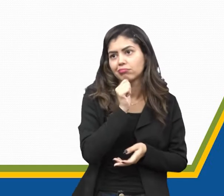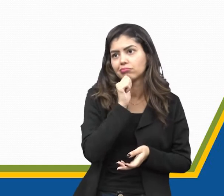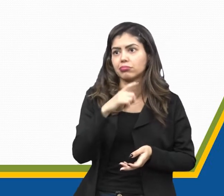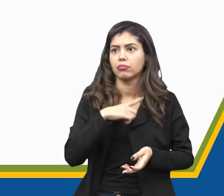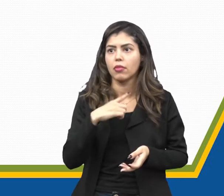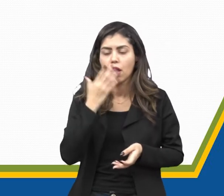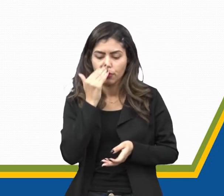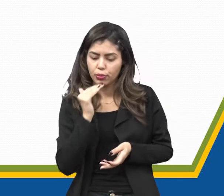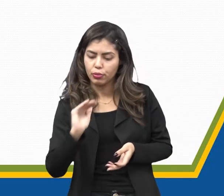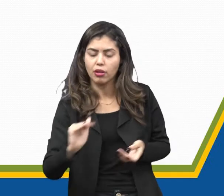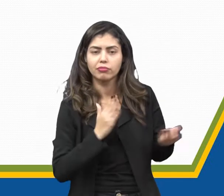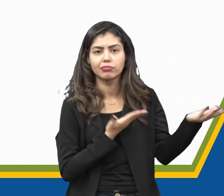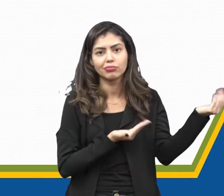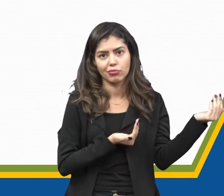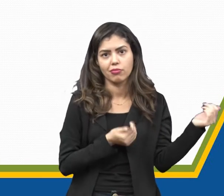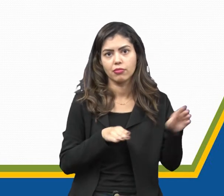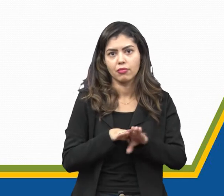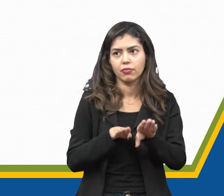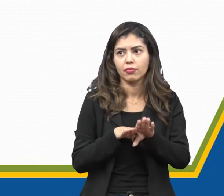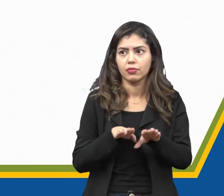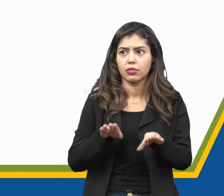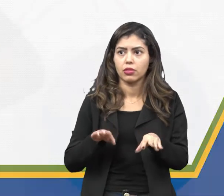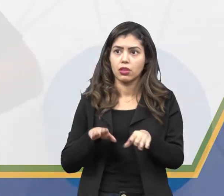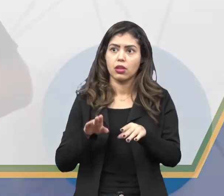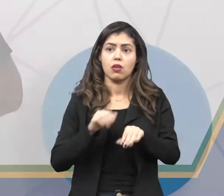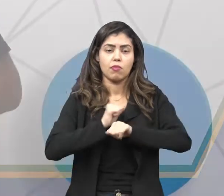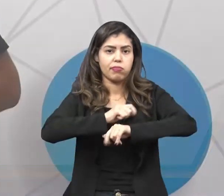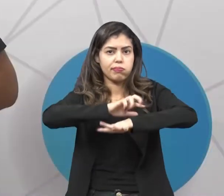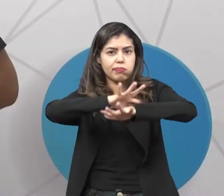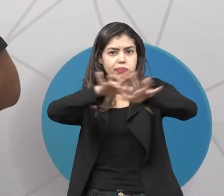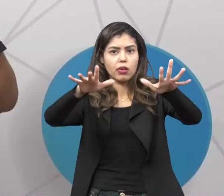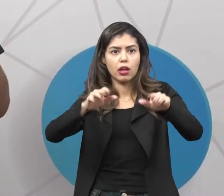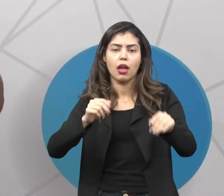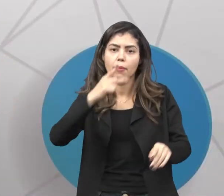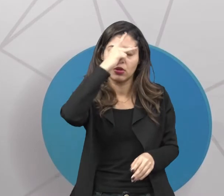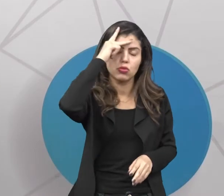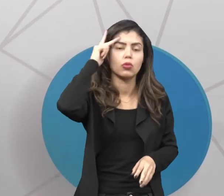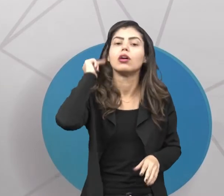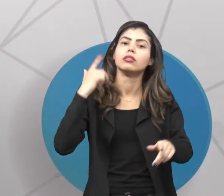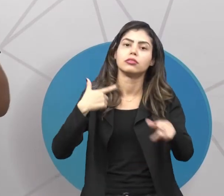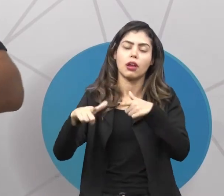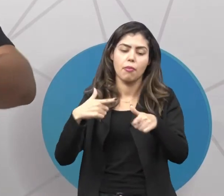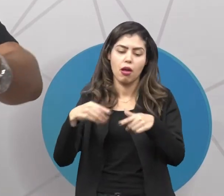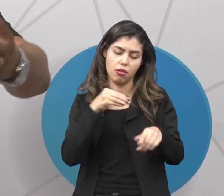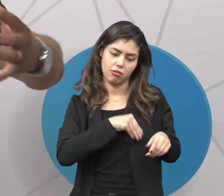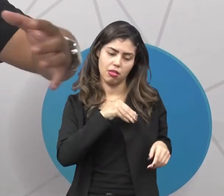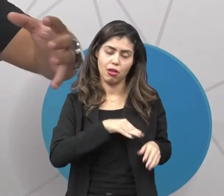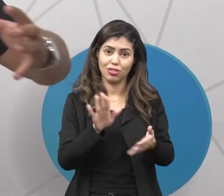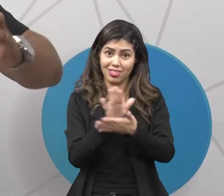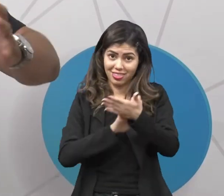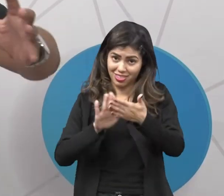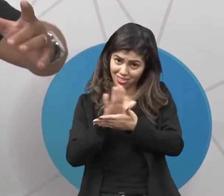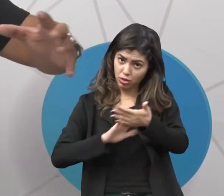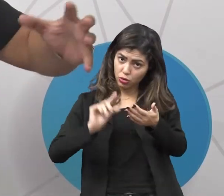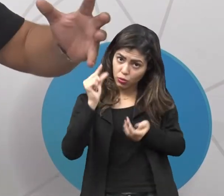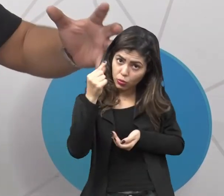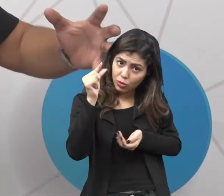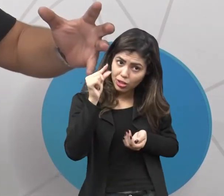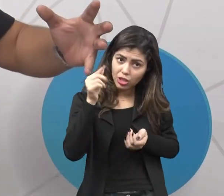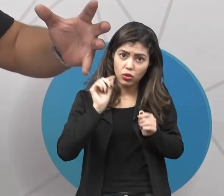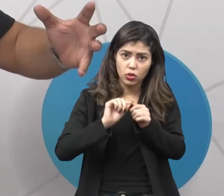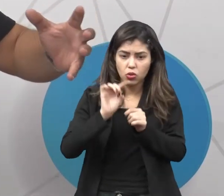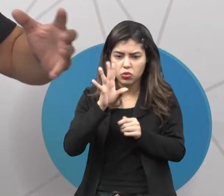infanto-juvenil e escravidão, tá, por dívida de campo. A pessoa trabalha lá, não recebe um salário, ganha uma pequena produtividade ali para passar